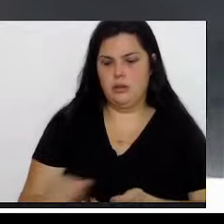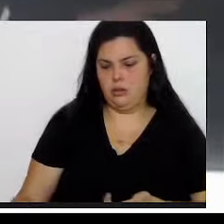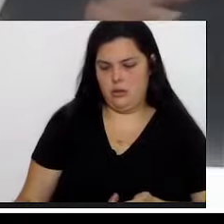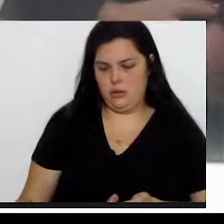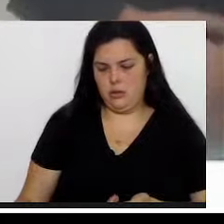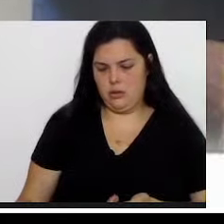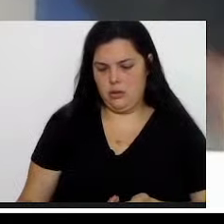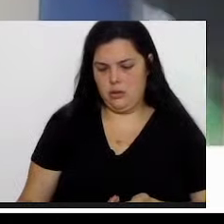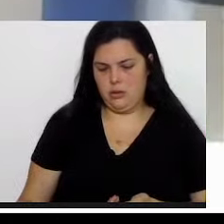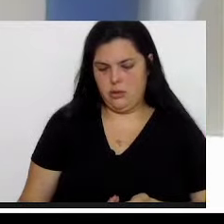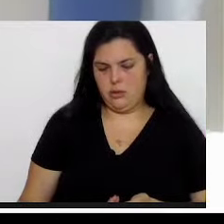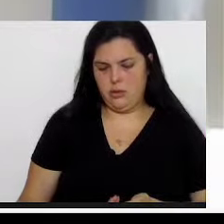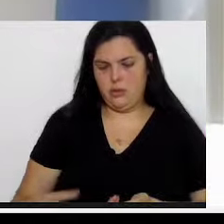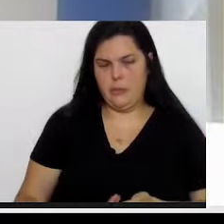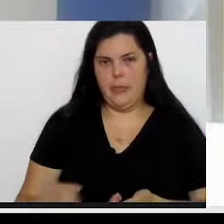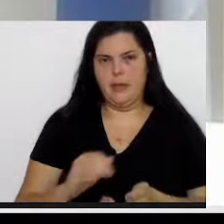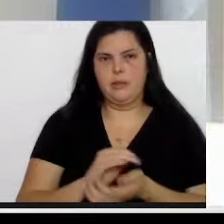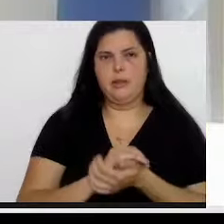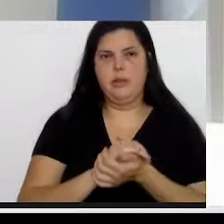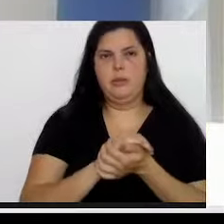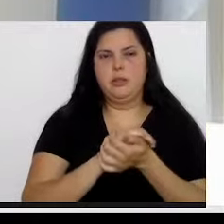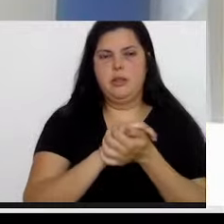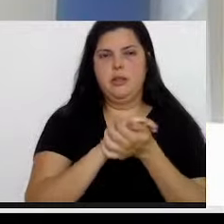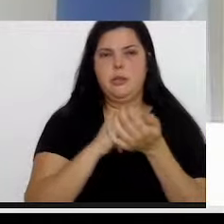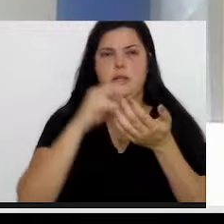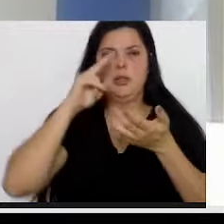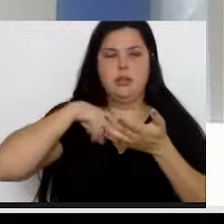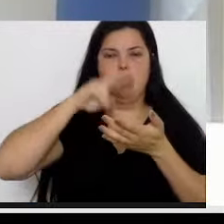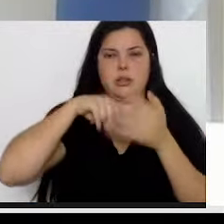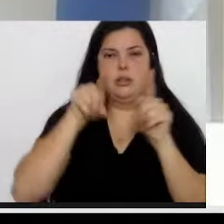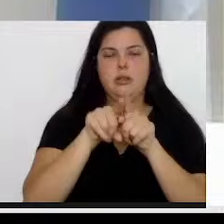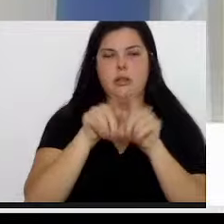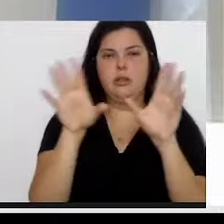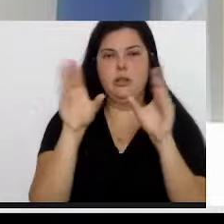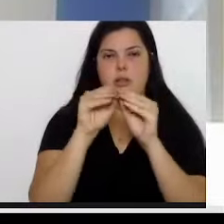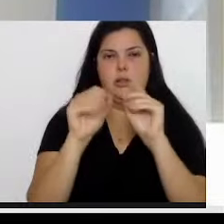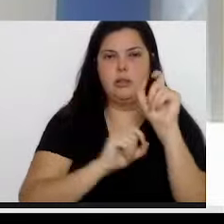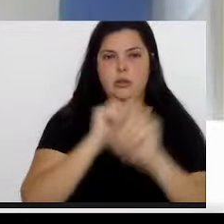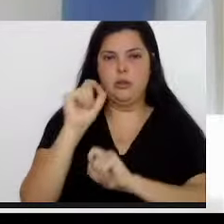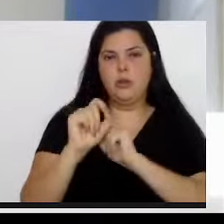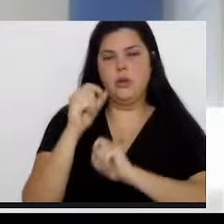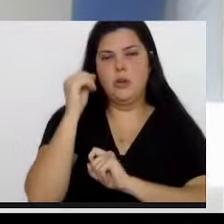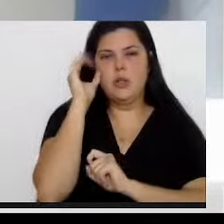Vou fazer a leitura da resenha também, para que todos tenham conhecimento.